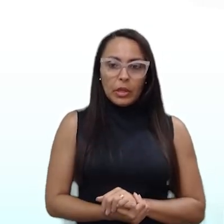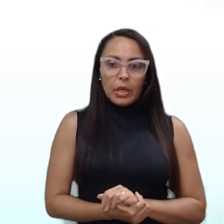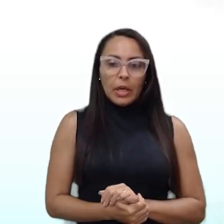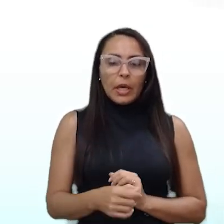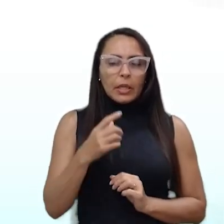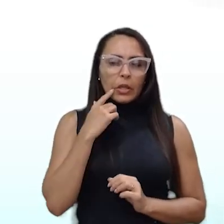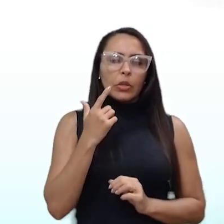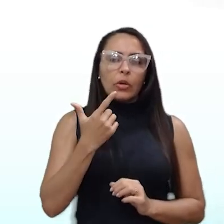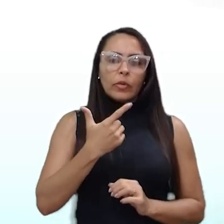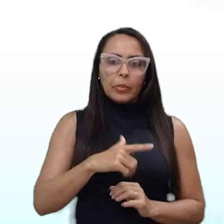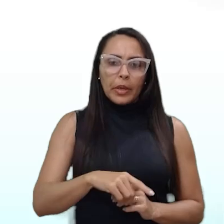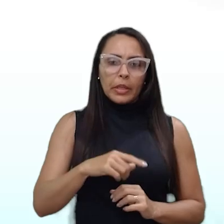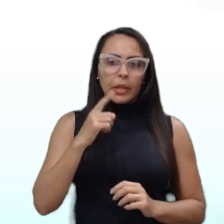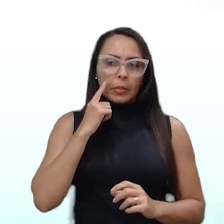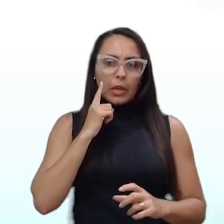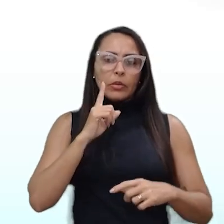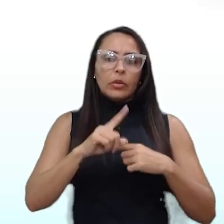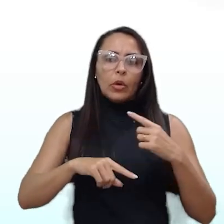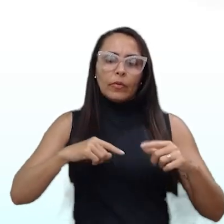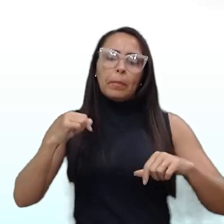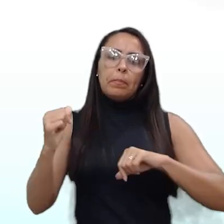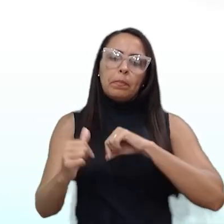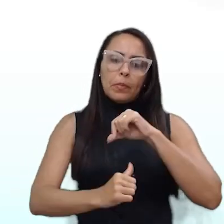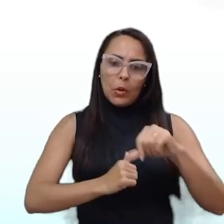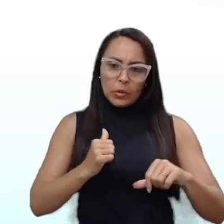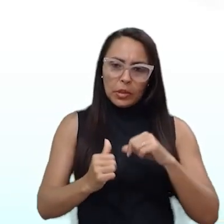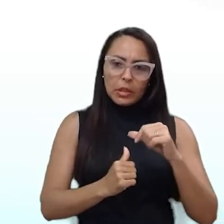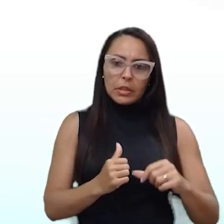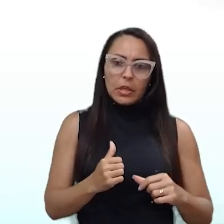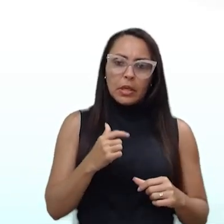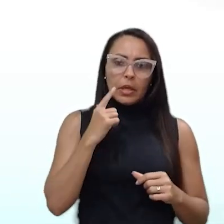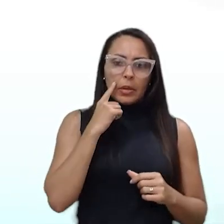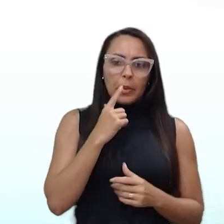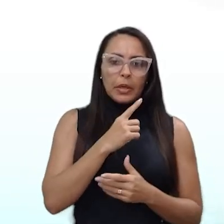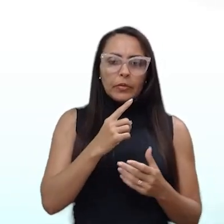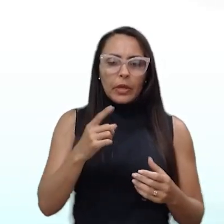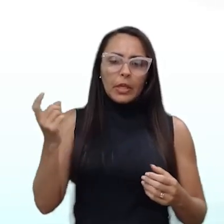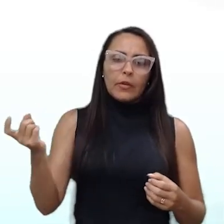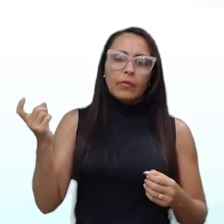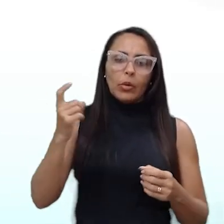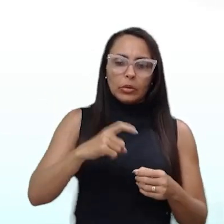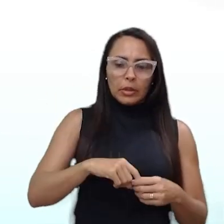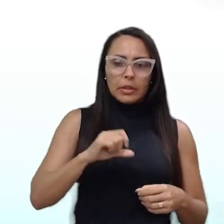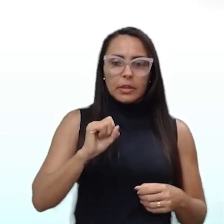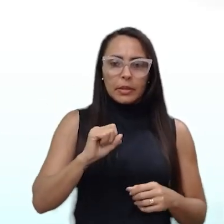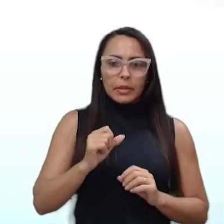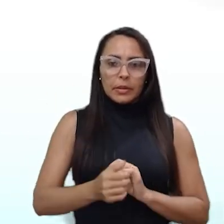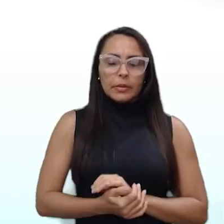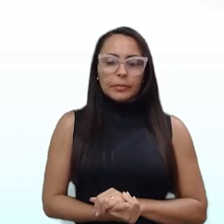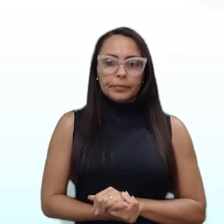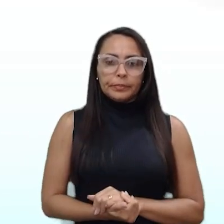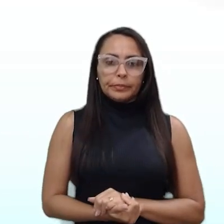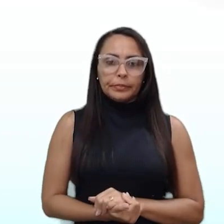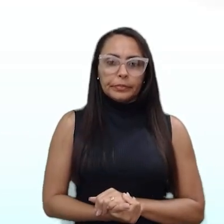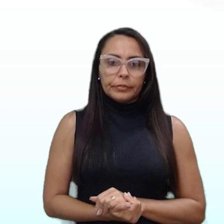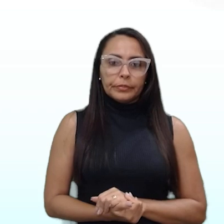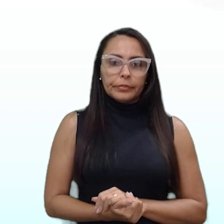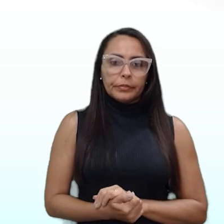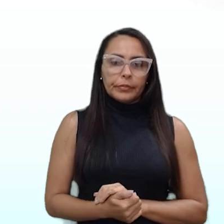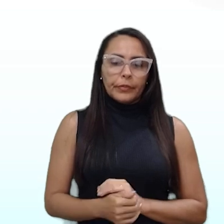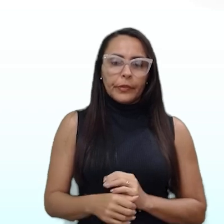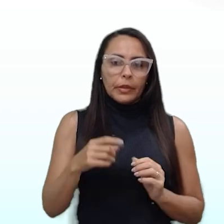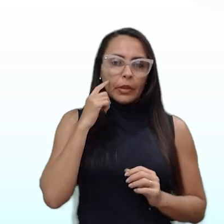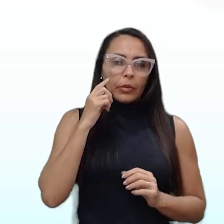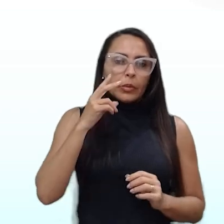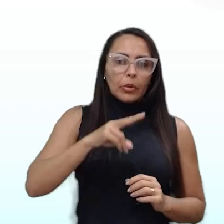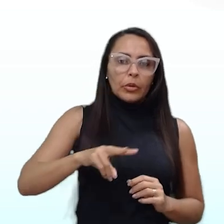ele novamente passa por uma nova mudança de estado físico, para, enfim, ele voltar a aumentar no estado gasoso. Belezinha? Então, ó, vemos aí